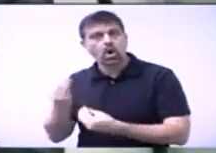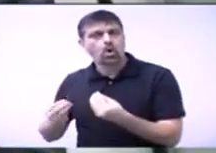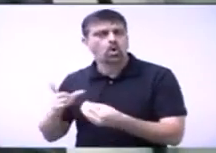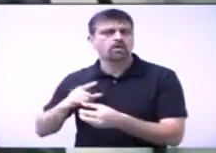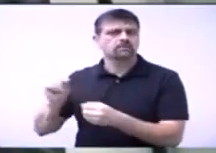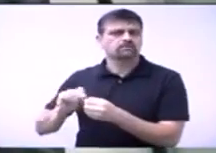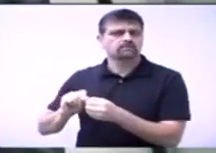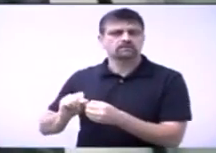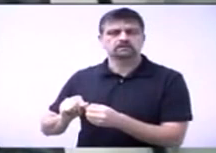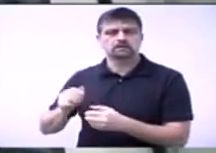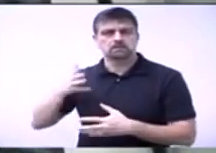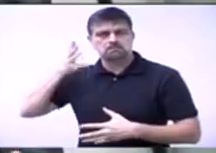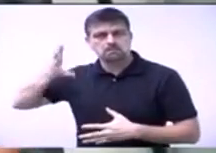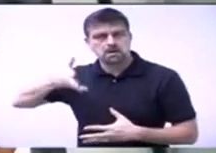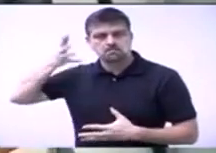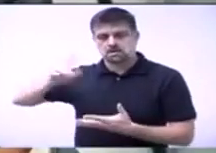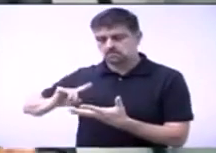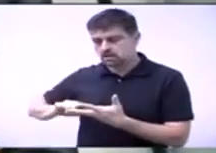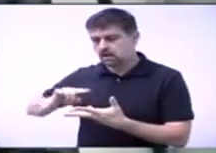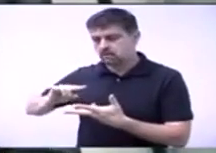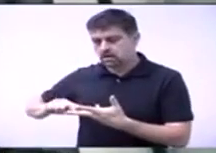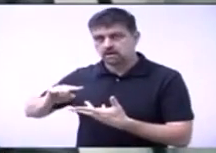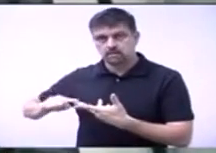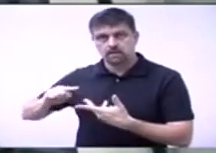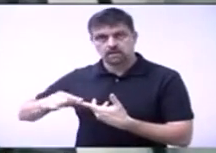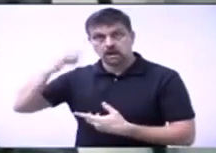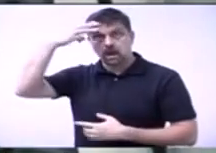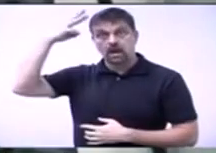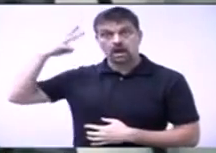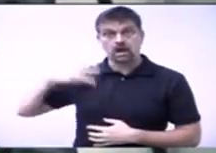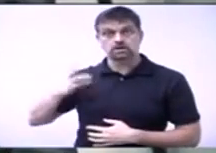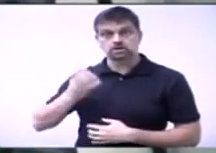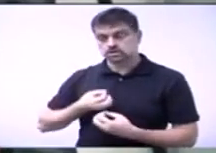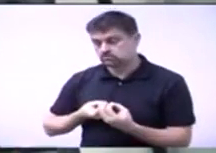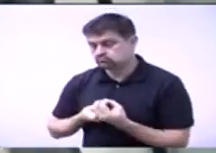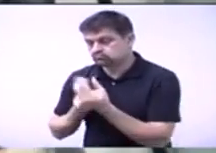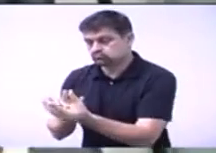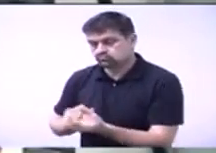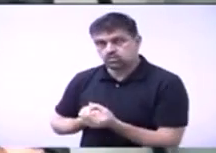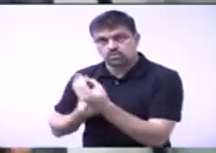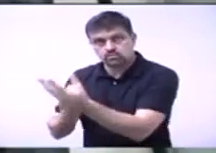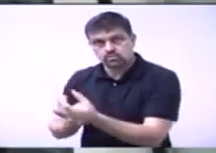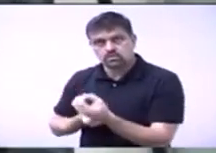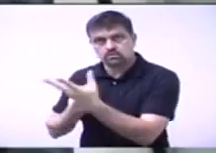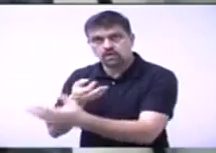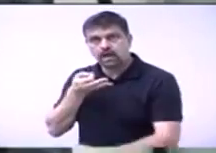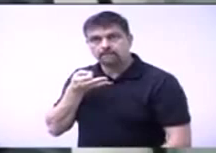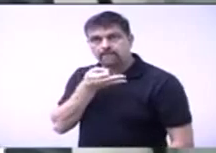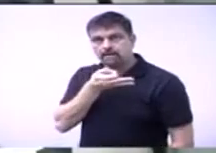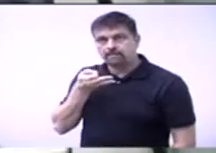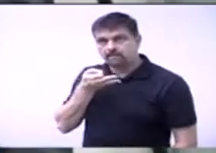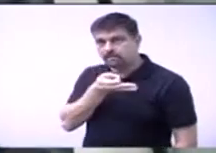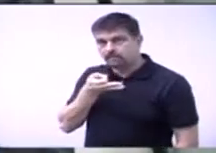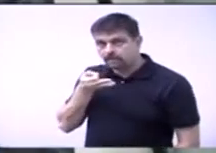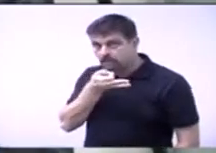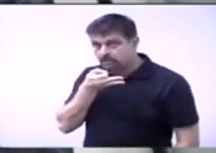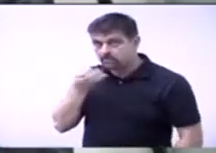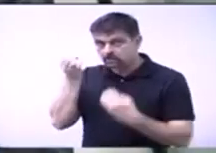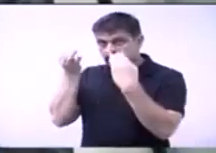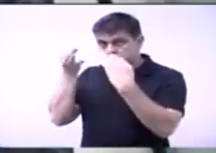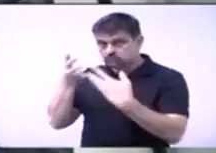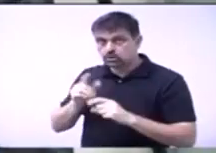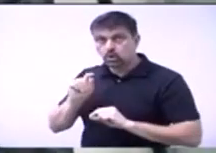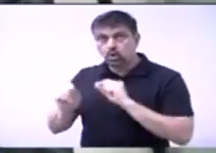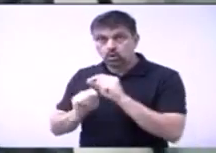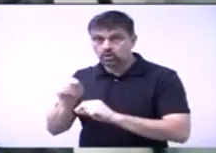foi alegado aqui na lei, a companheira Ângela trouxe na narrativa aí, da opinião dela, o fato